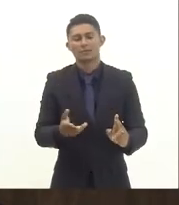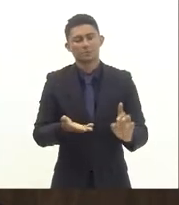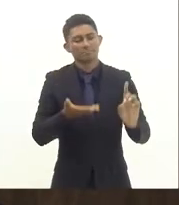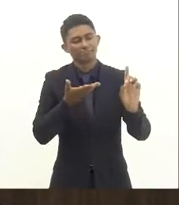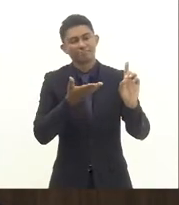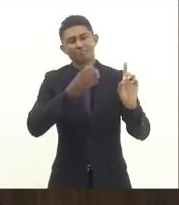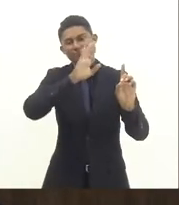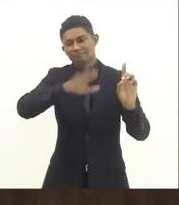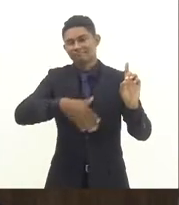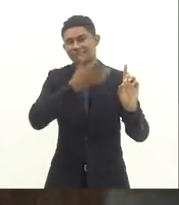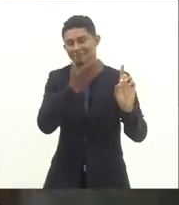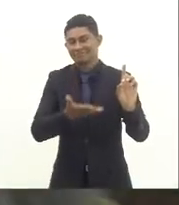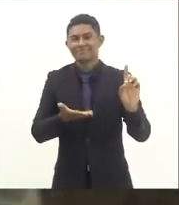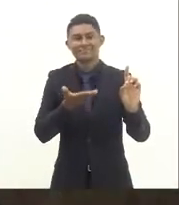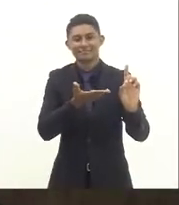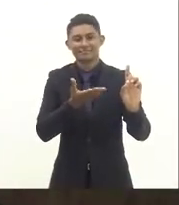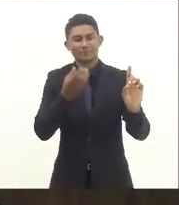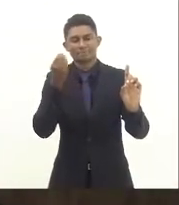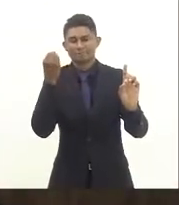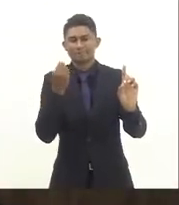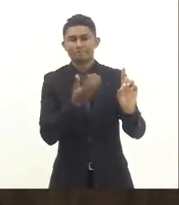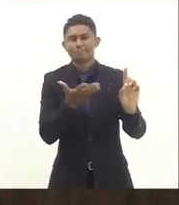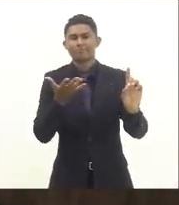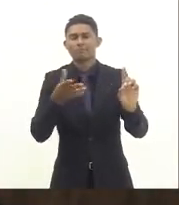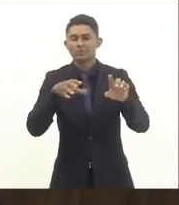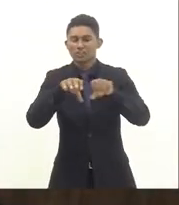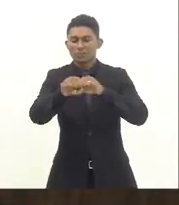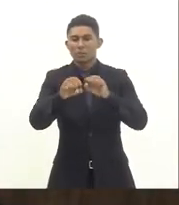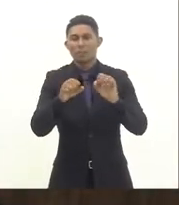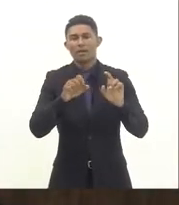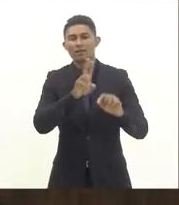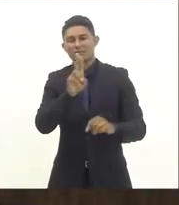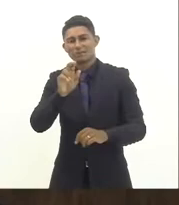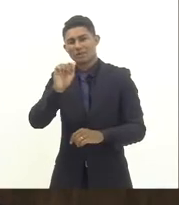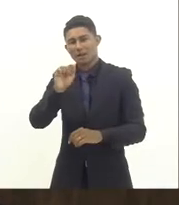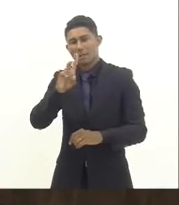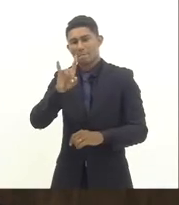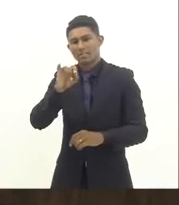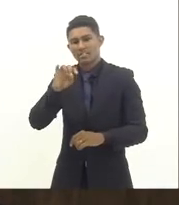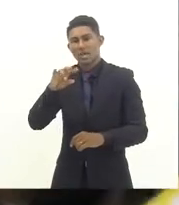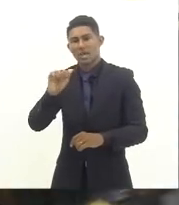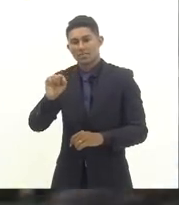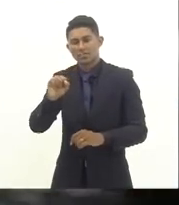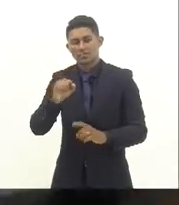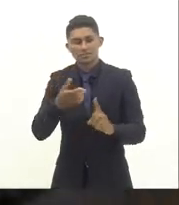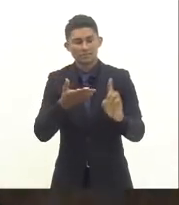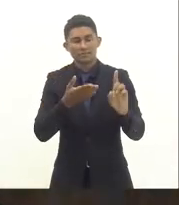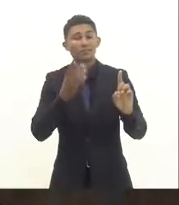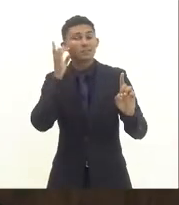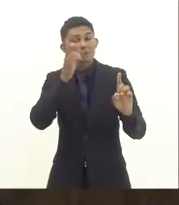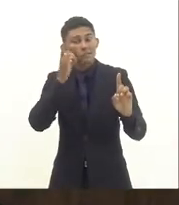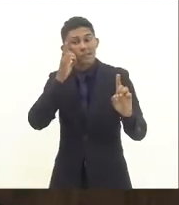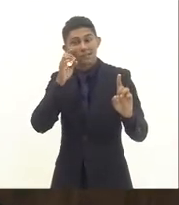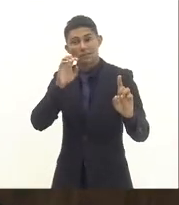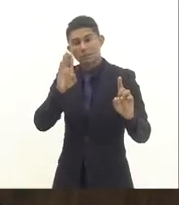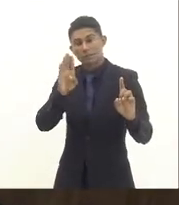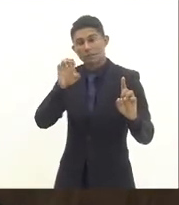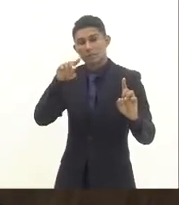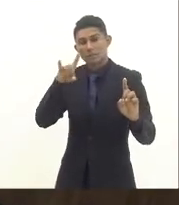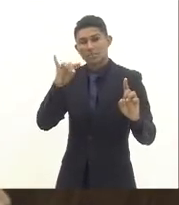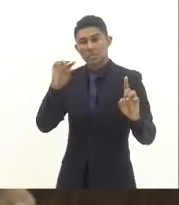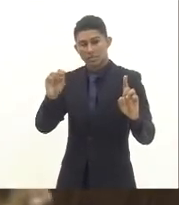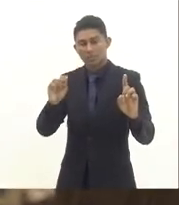homenagem em que se concede o diploma Abdias Nascimento a deputada Benedita da Silva tô tem muita liga